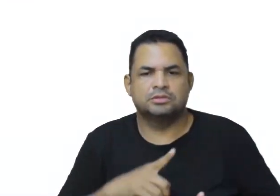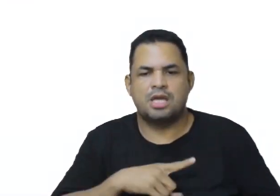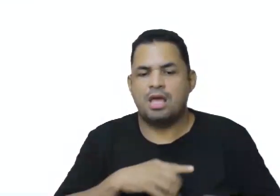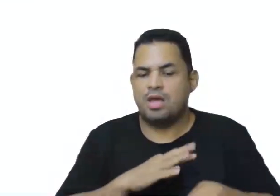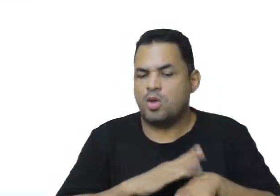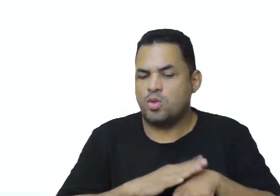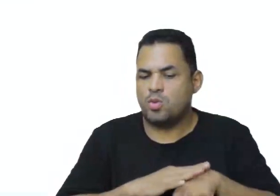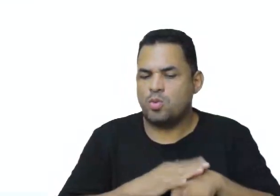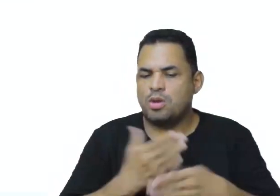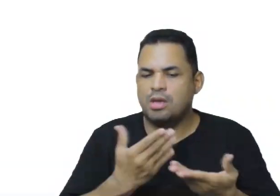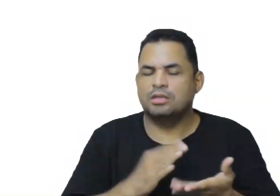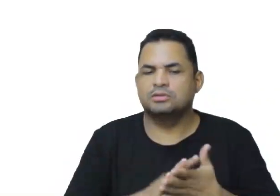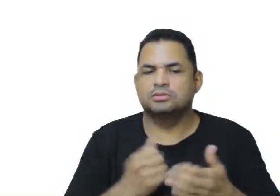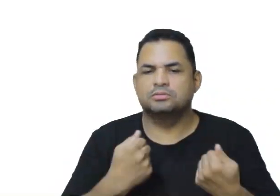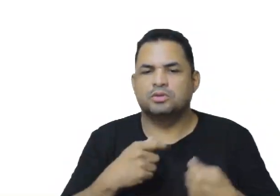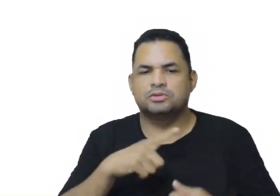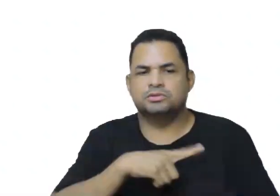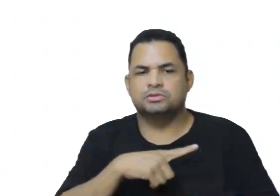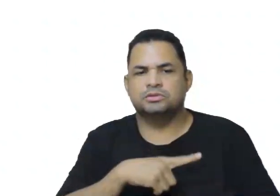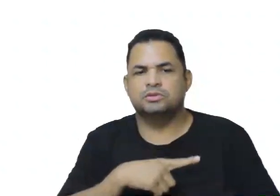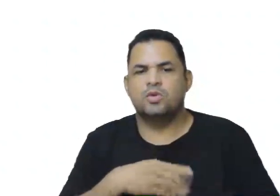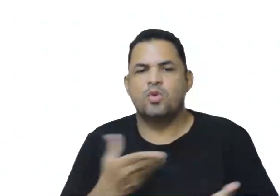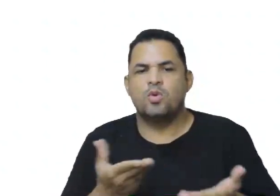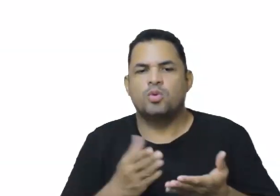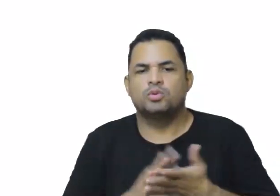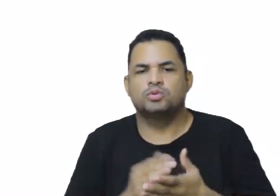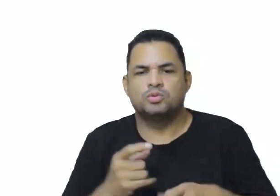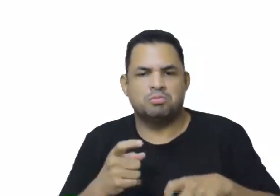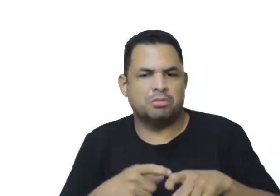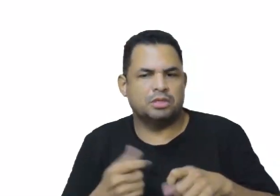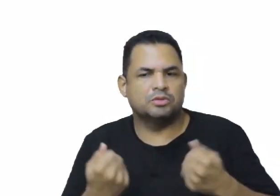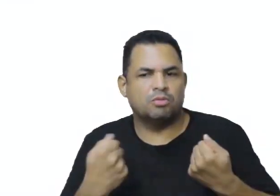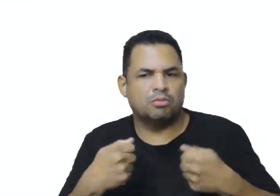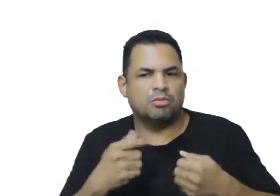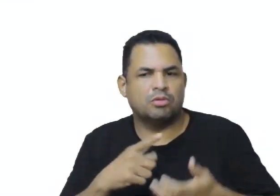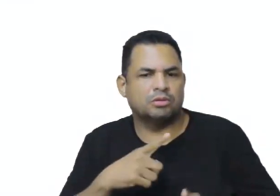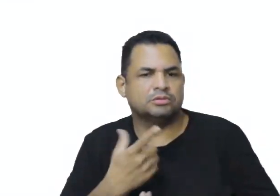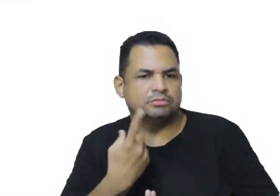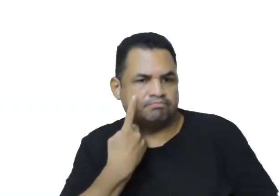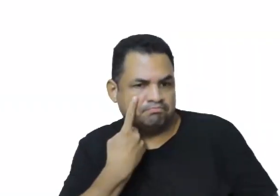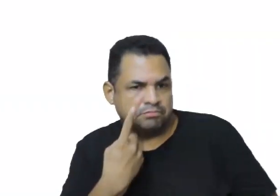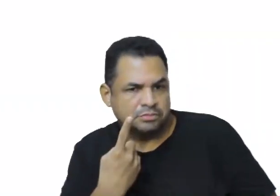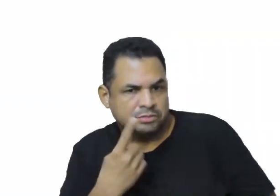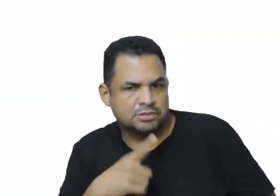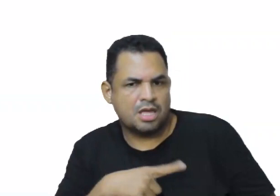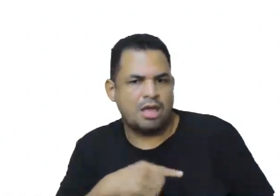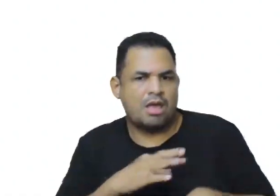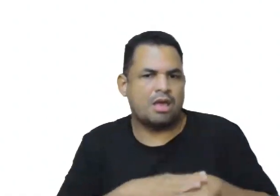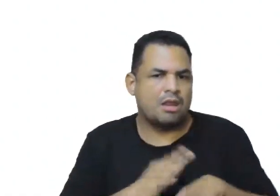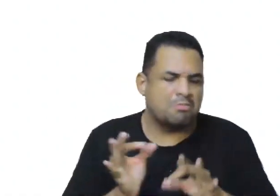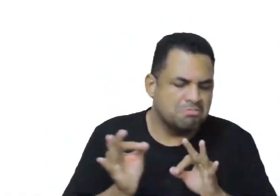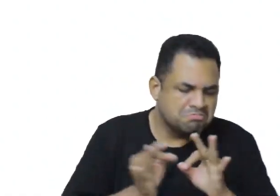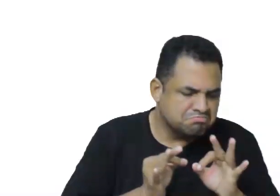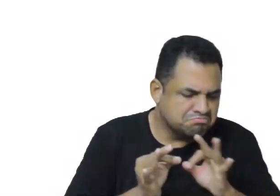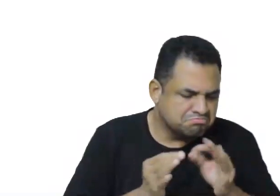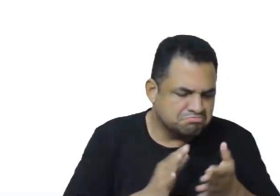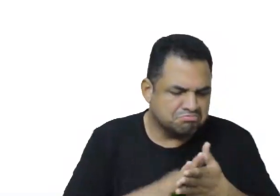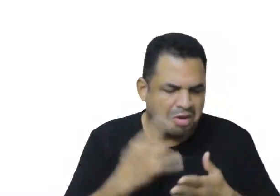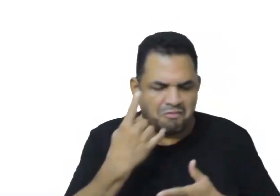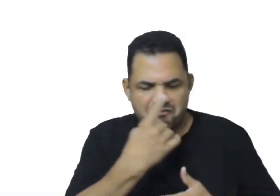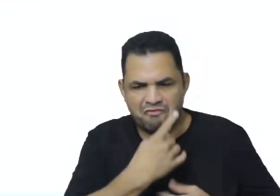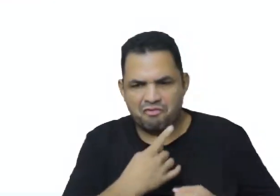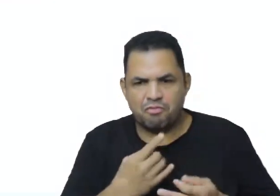dia, o médico pode determinar se um feto possui ou não certas doenças ou uma malformação